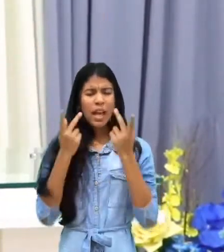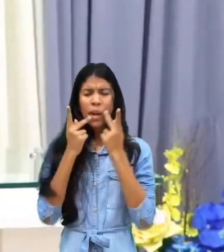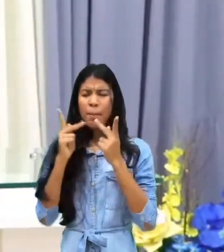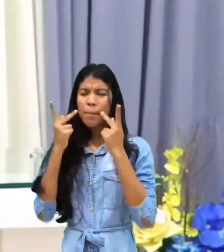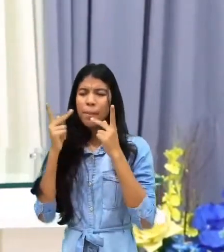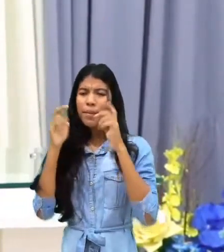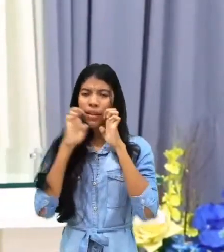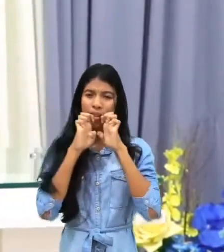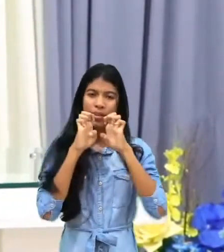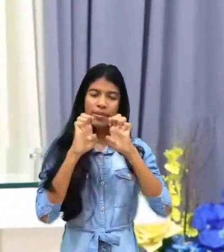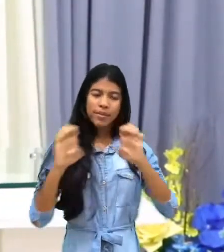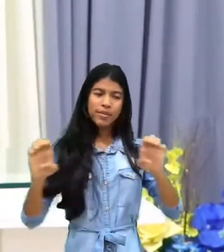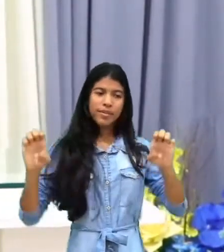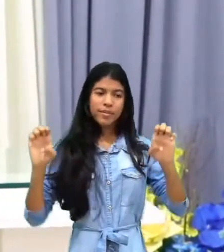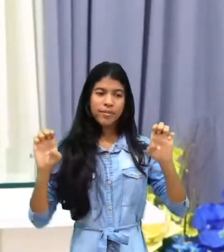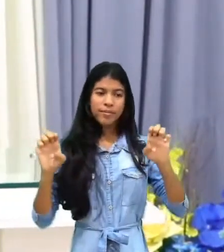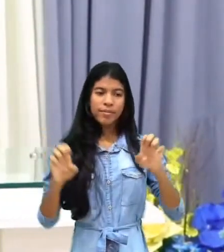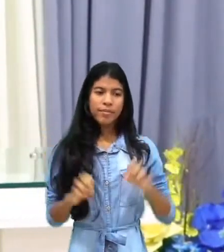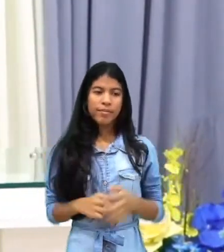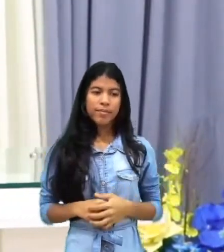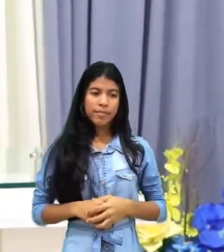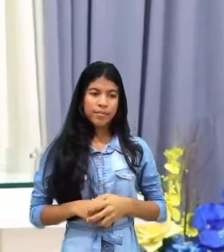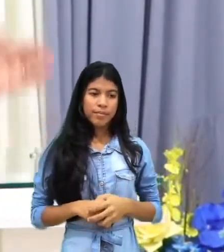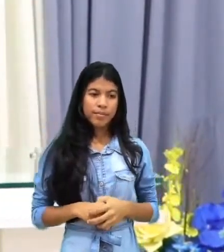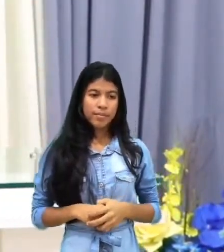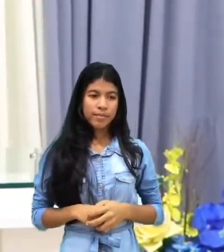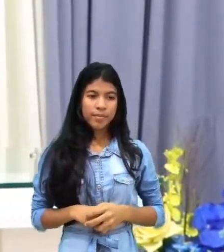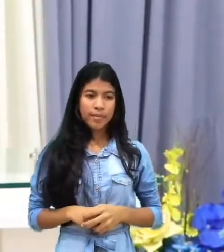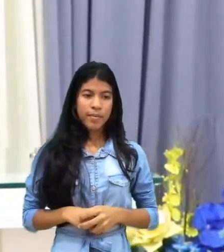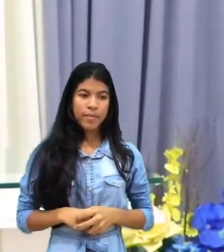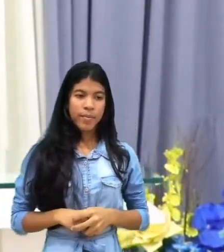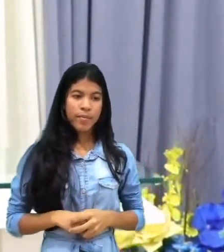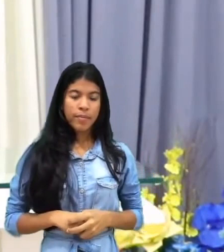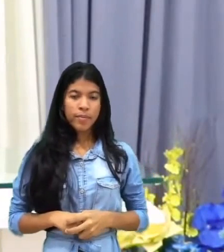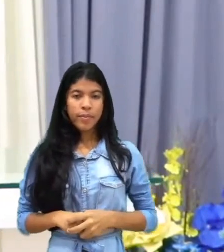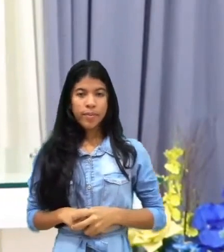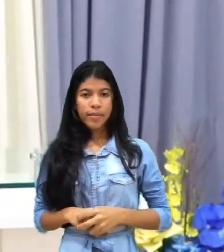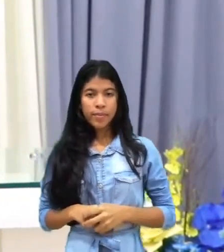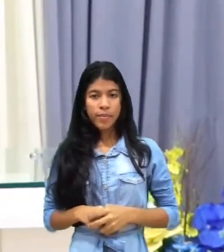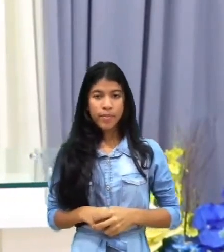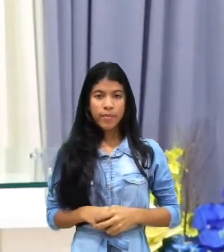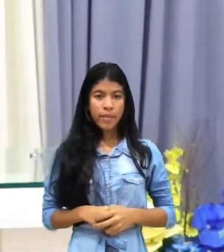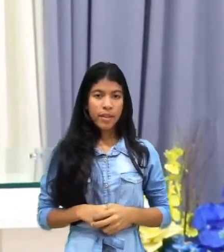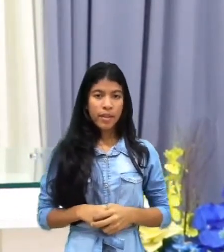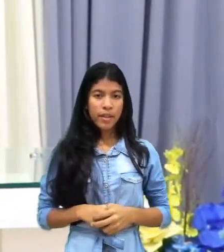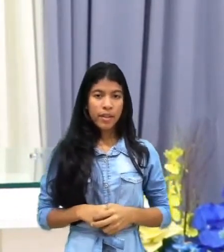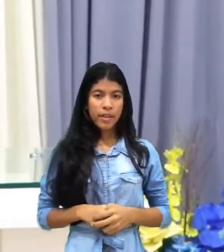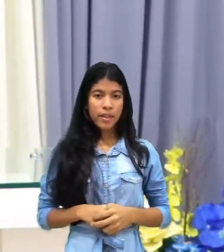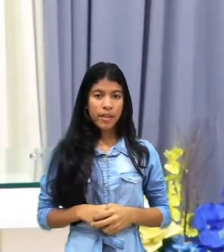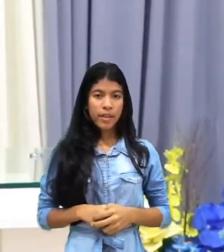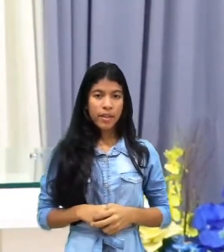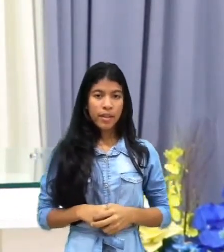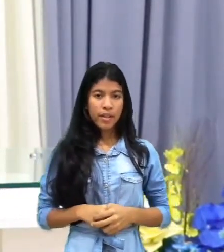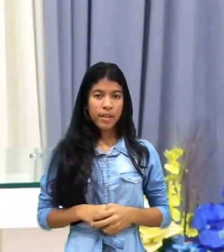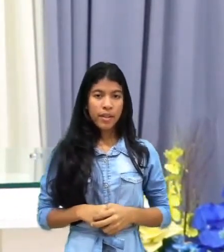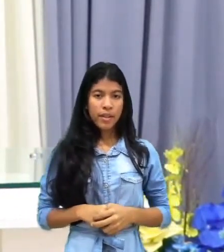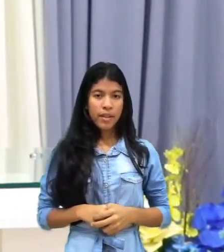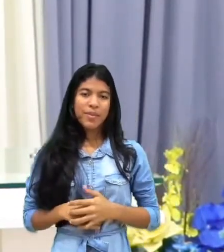isto. Aqui, que o ar está ligado, e está muito, muito bom, não